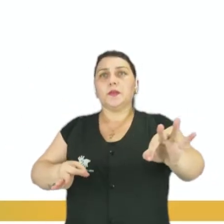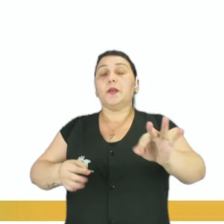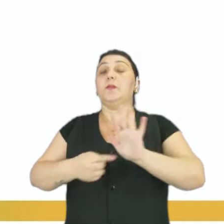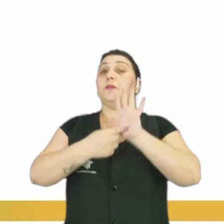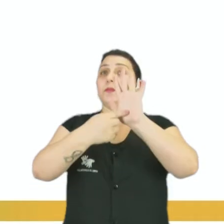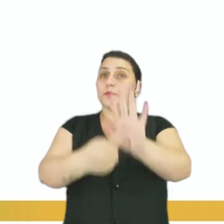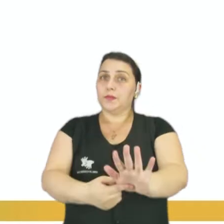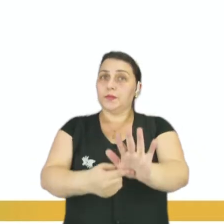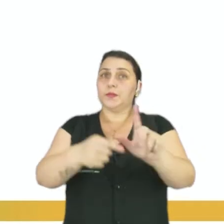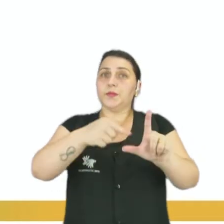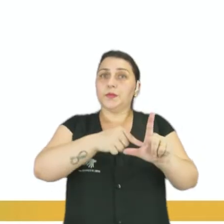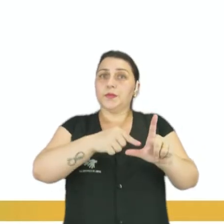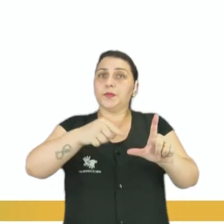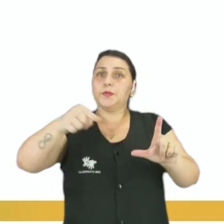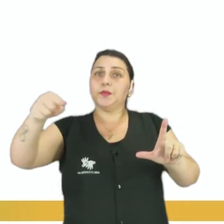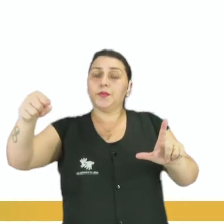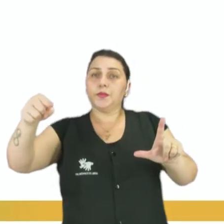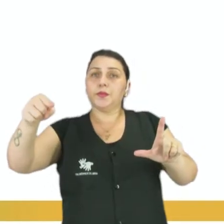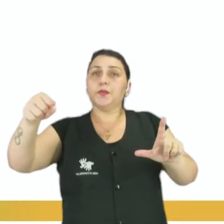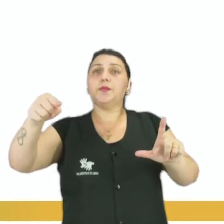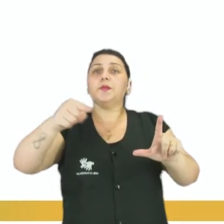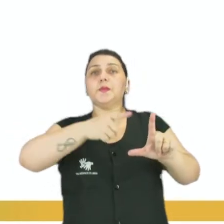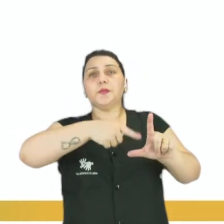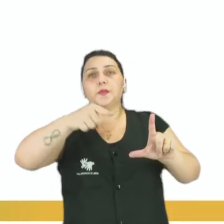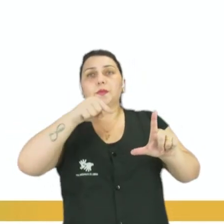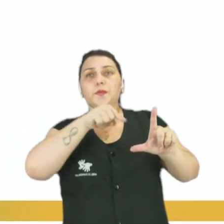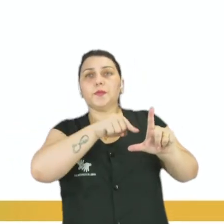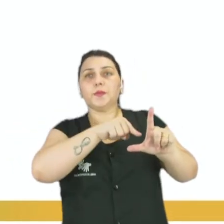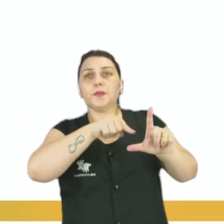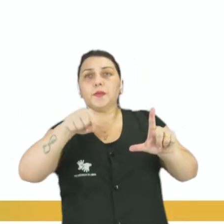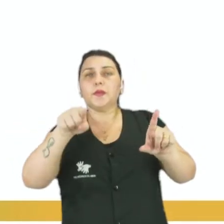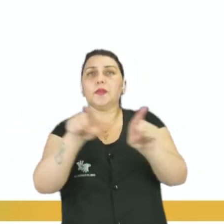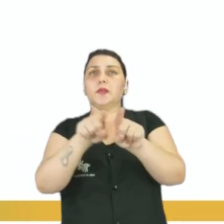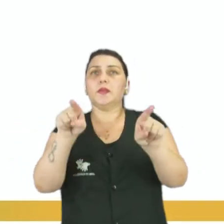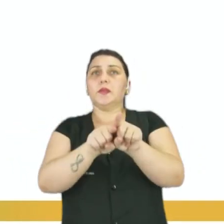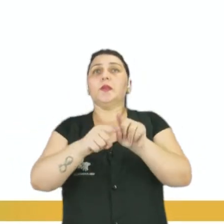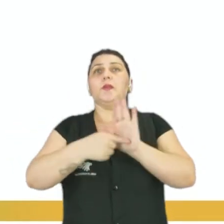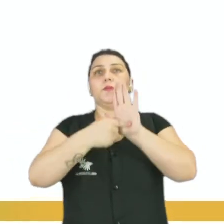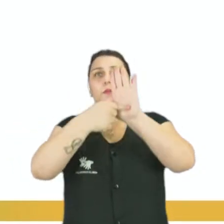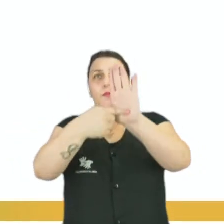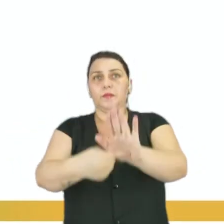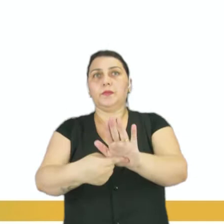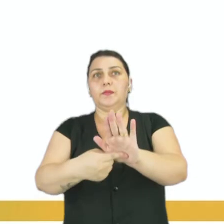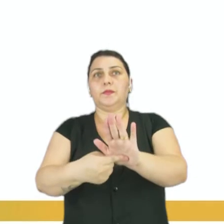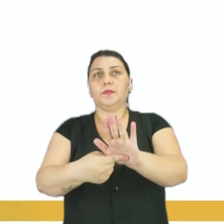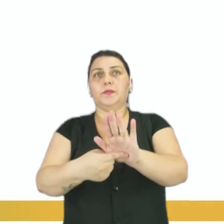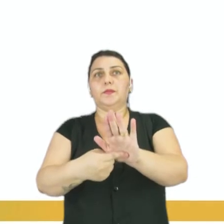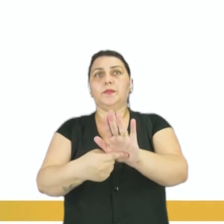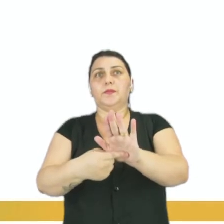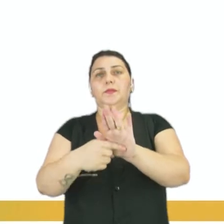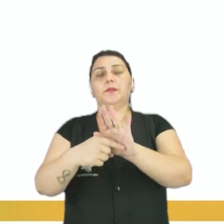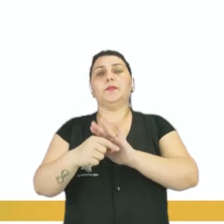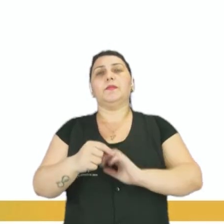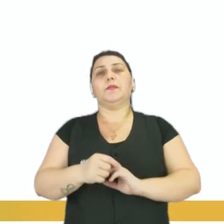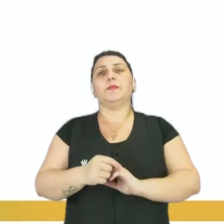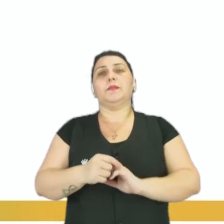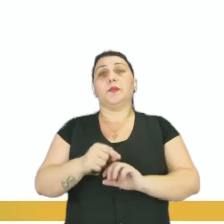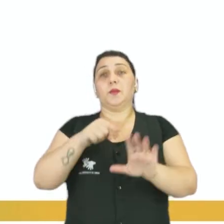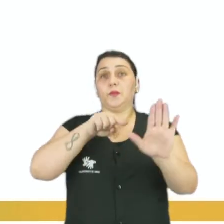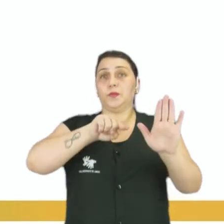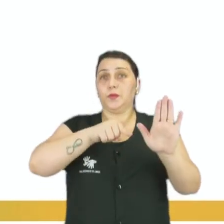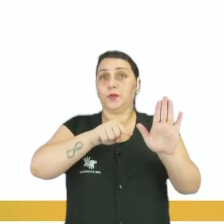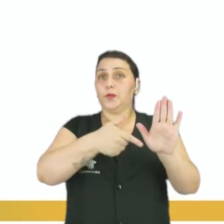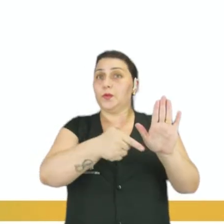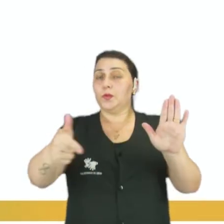medidas expressa os pontos marcados no gráfico e também as medidas expressa pelo menos um